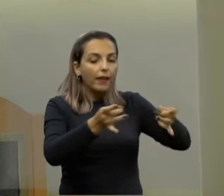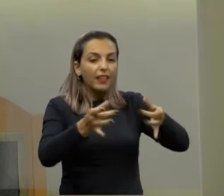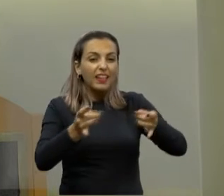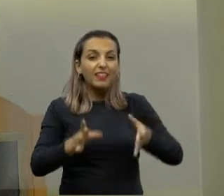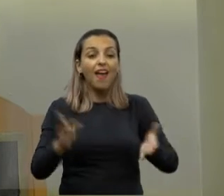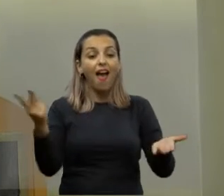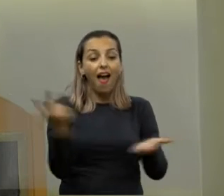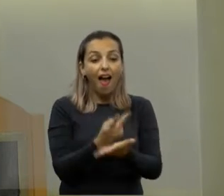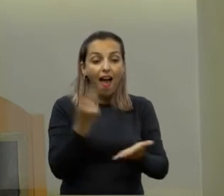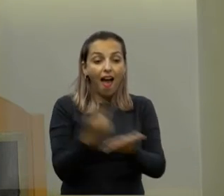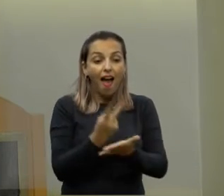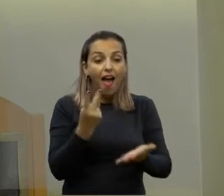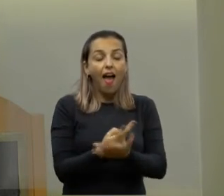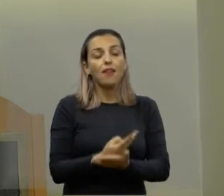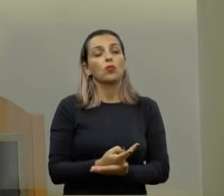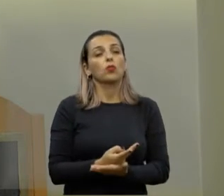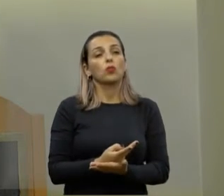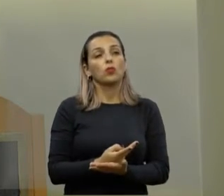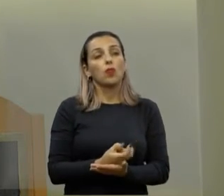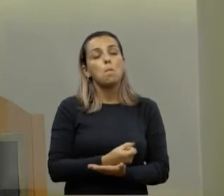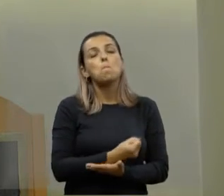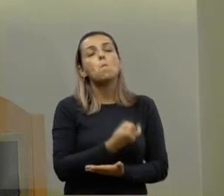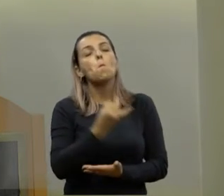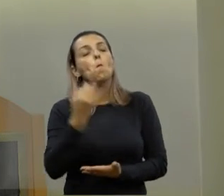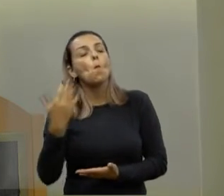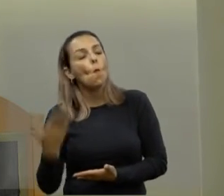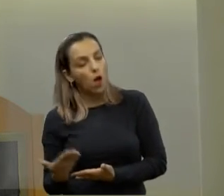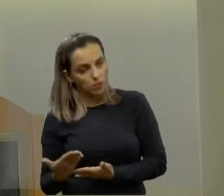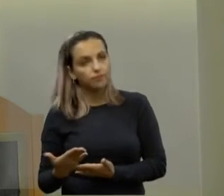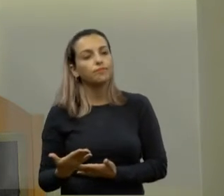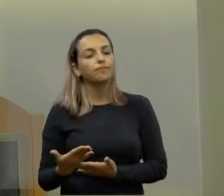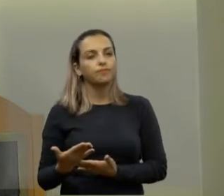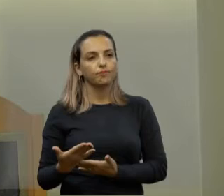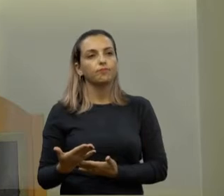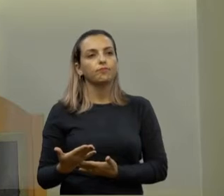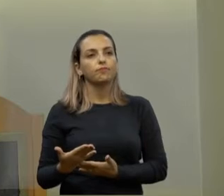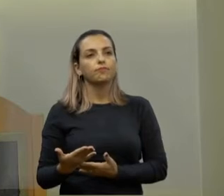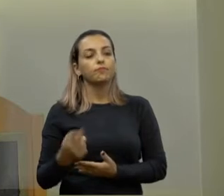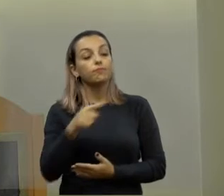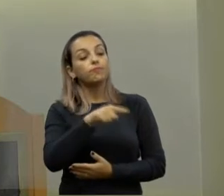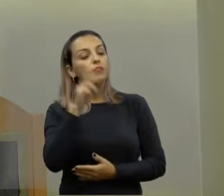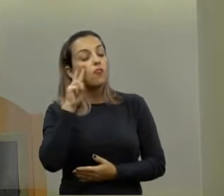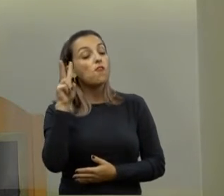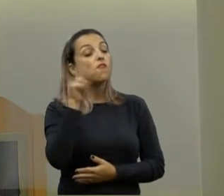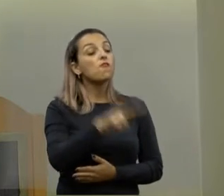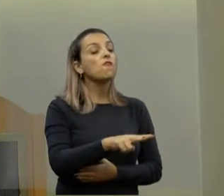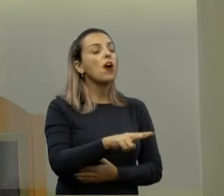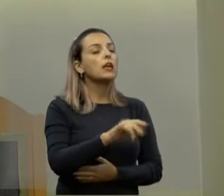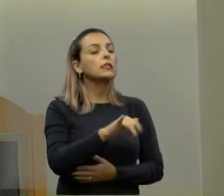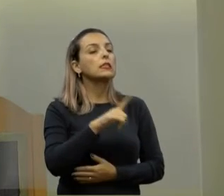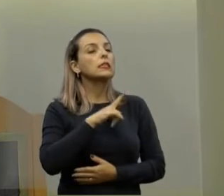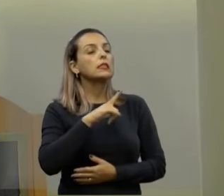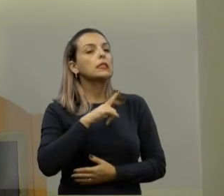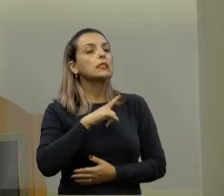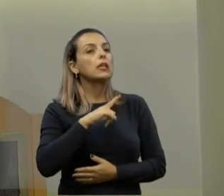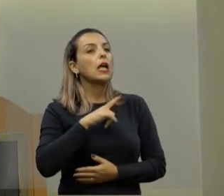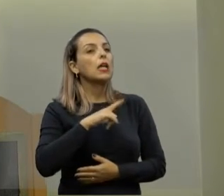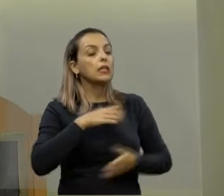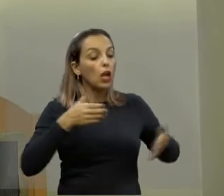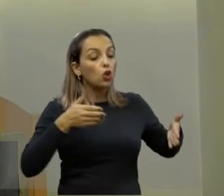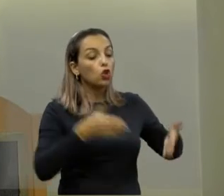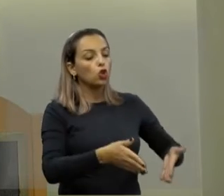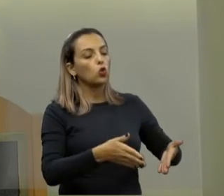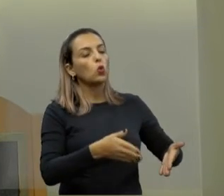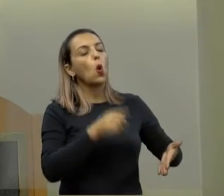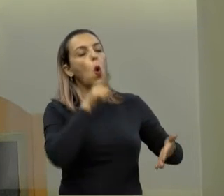que rende milhões e bilhões vai lá vai lá ver se tem túmulo